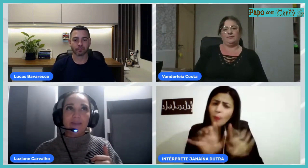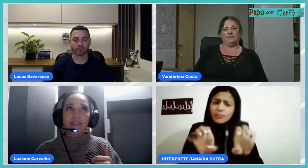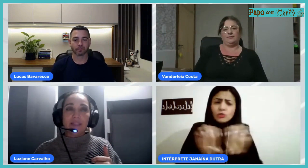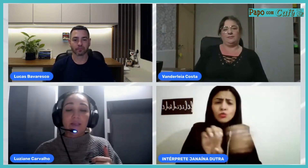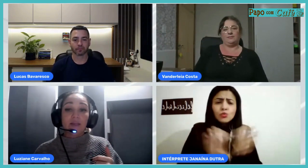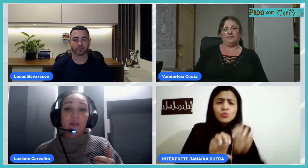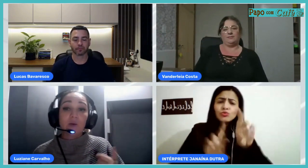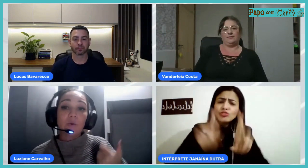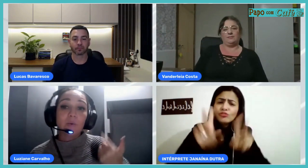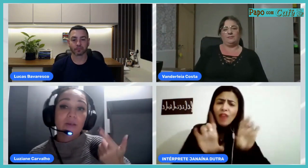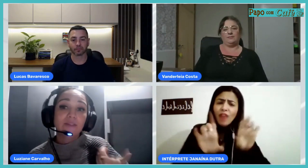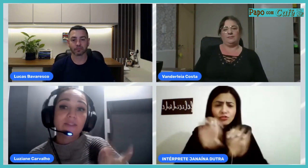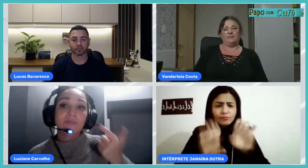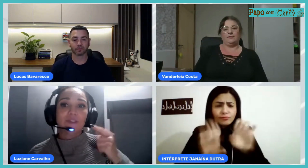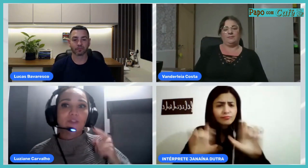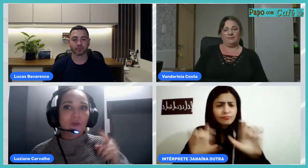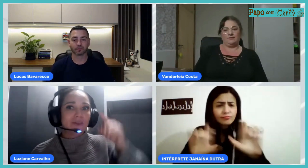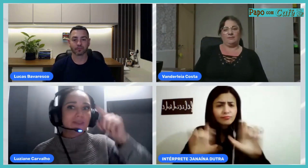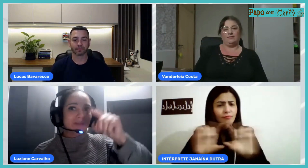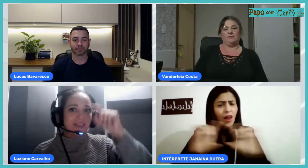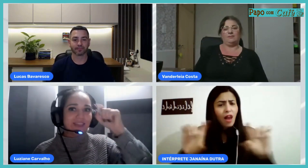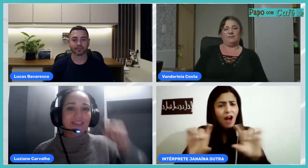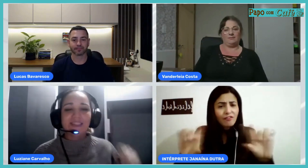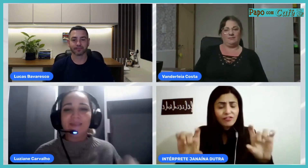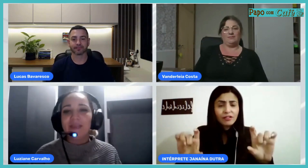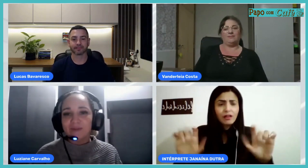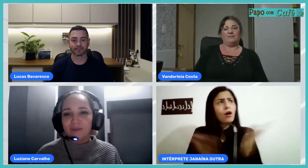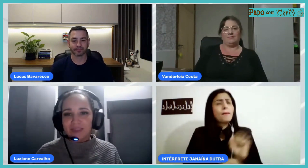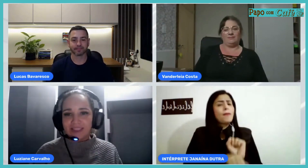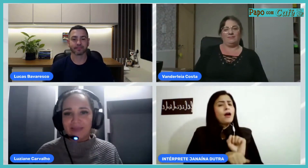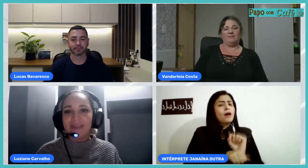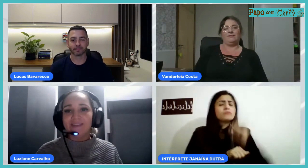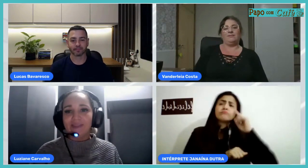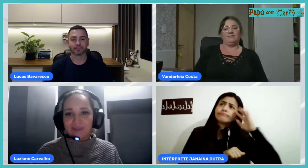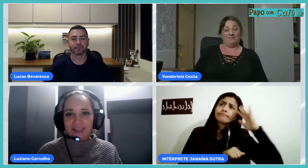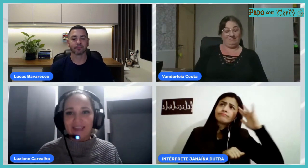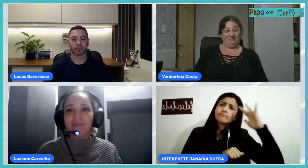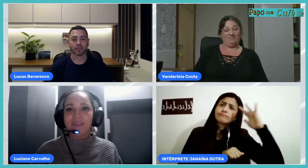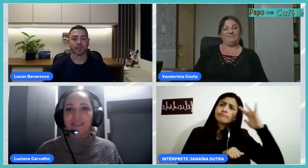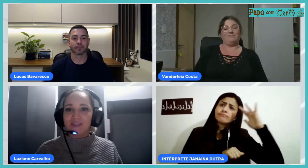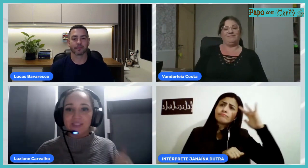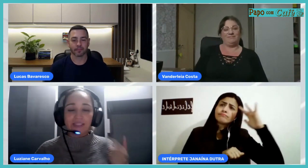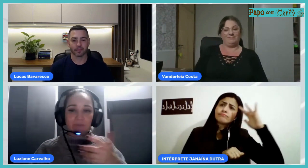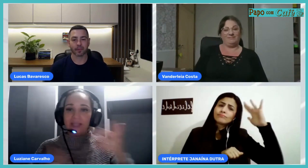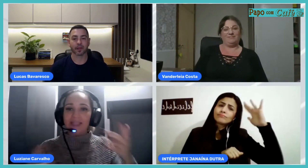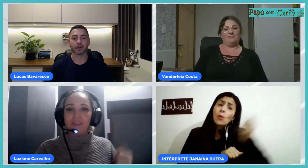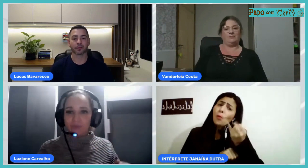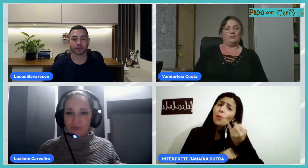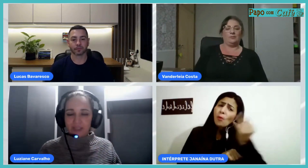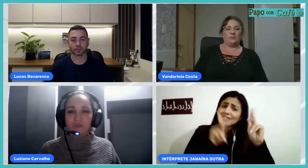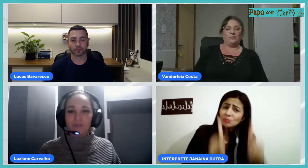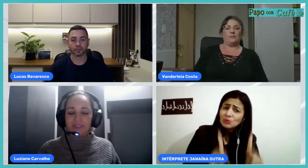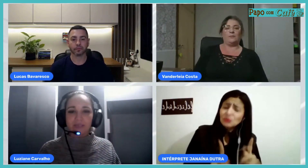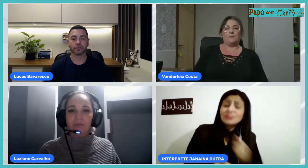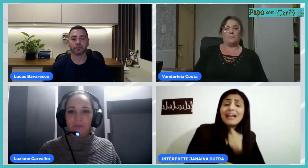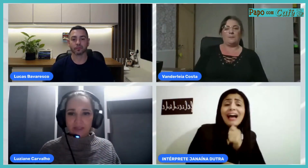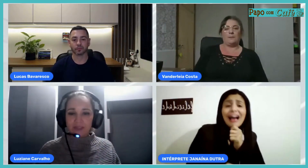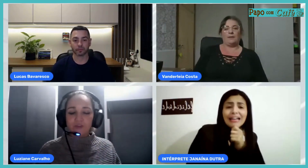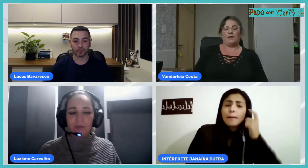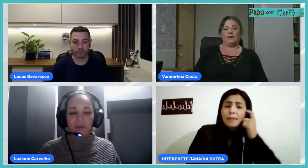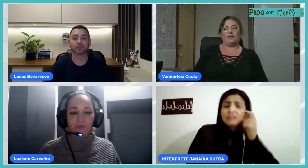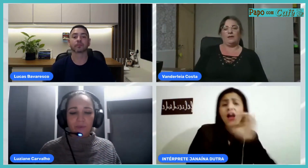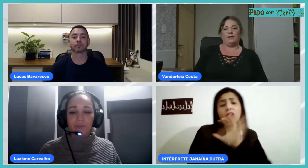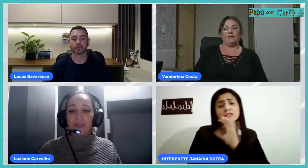para e pensa, quantas pessoas mais têm esse mesmo pensamento, né? Porque às vezes numa linha de frente, por exemplo,